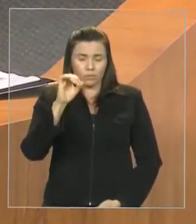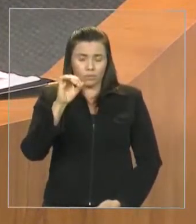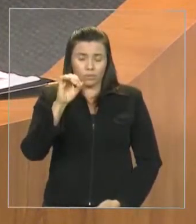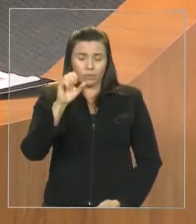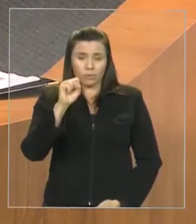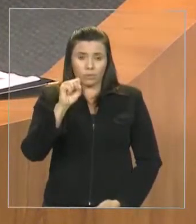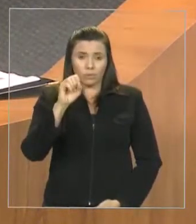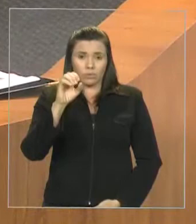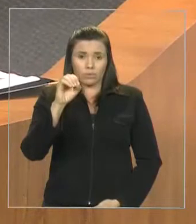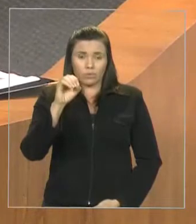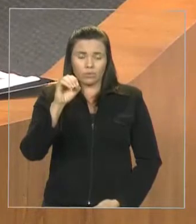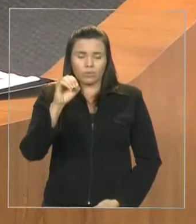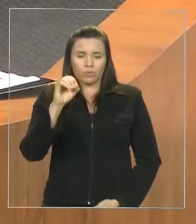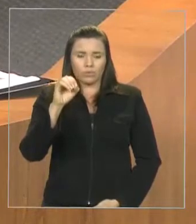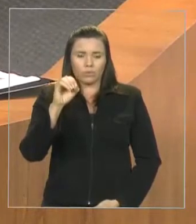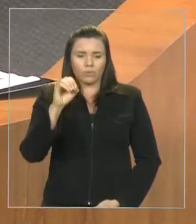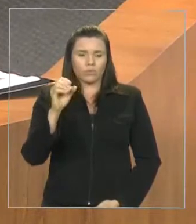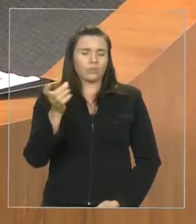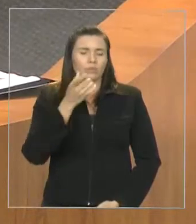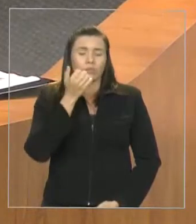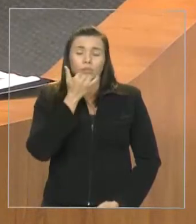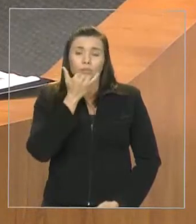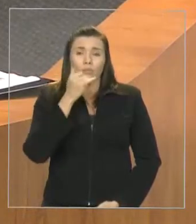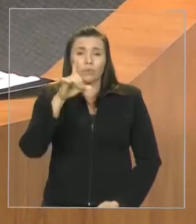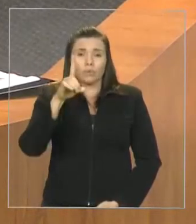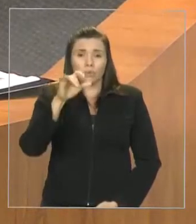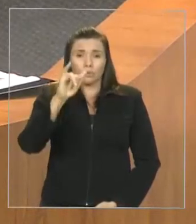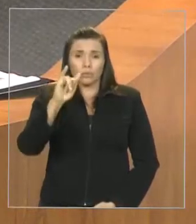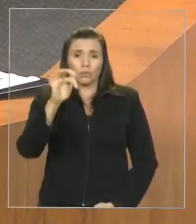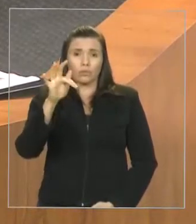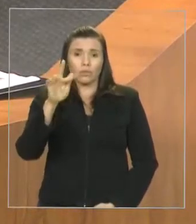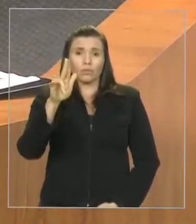resposta. Então aumentaram a propaganda.